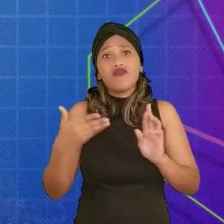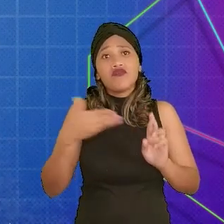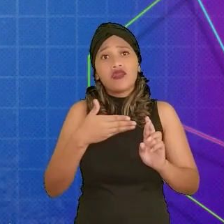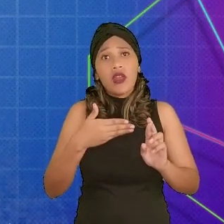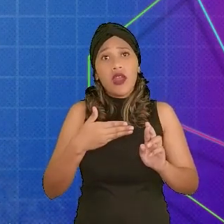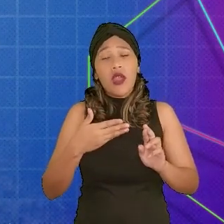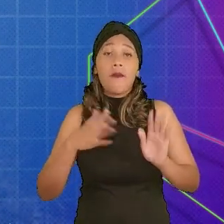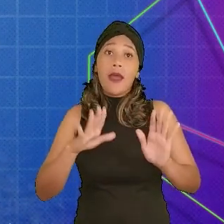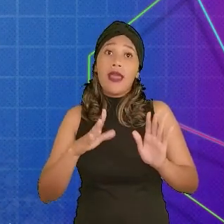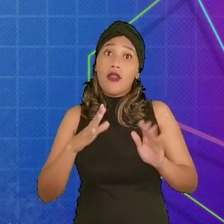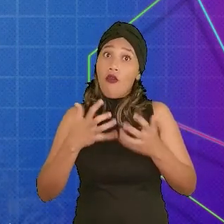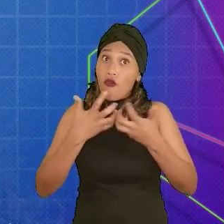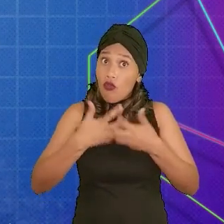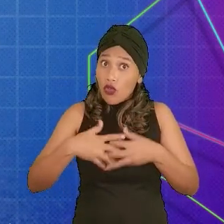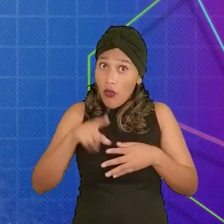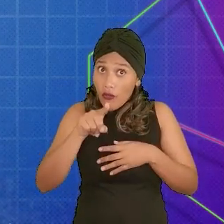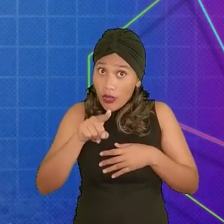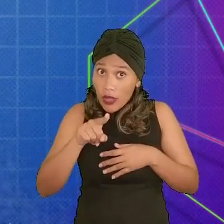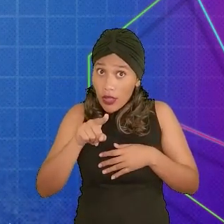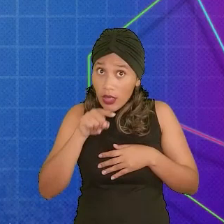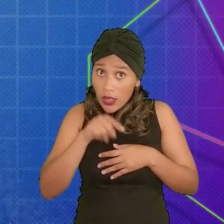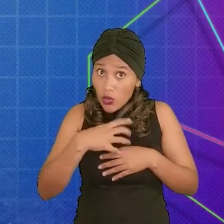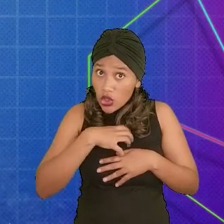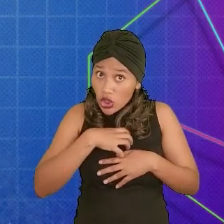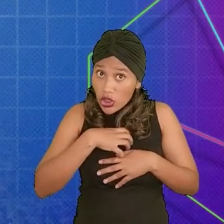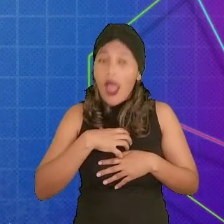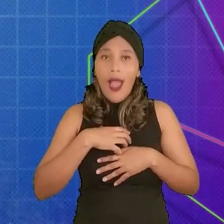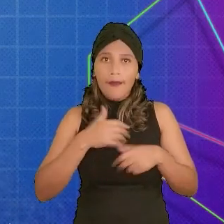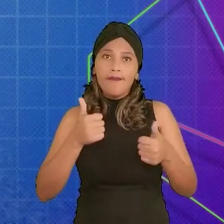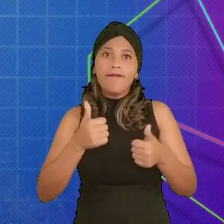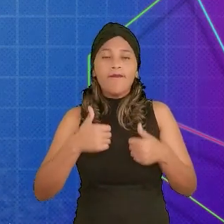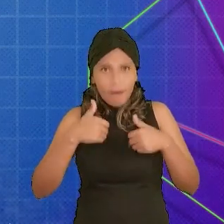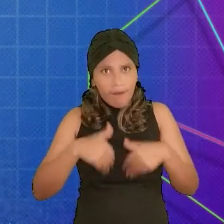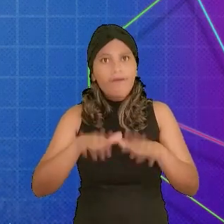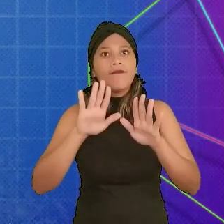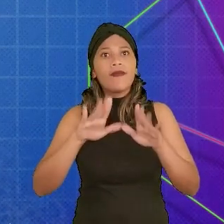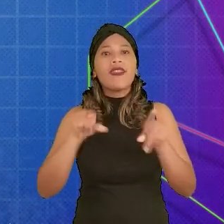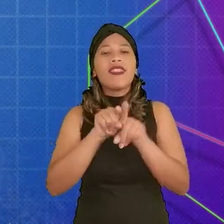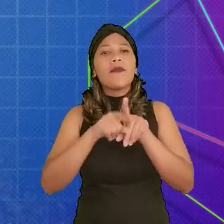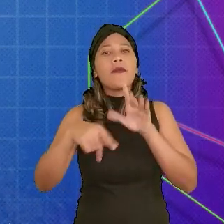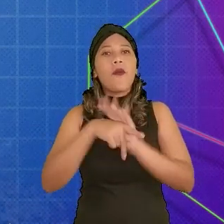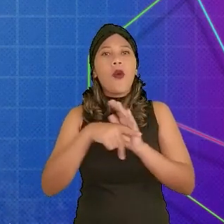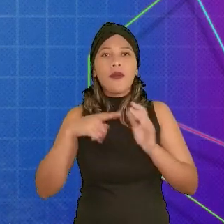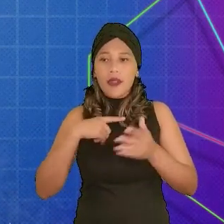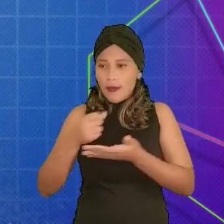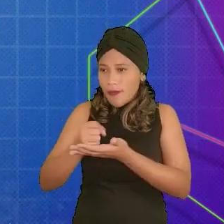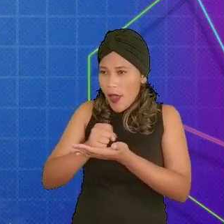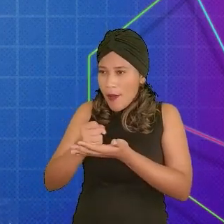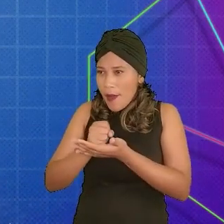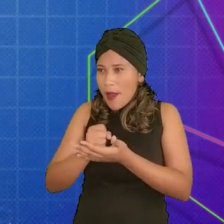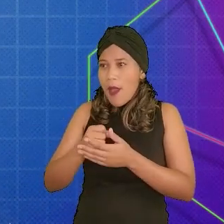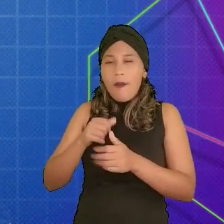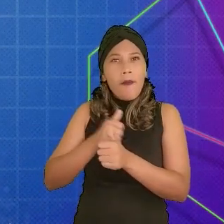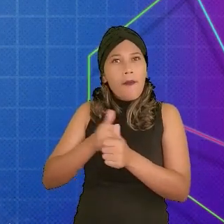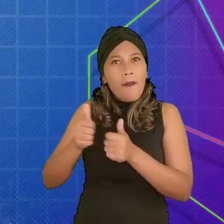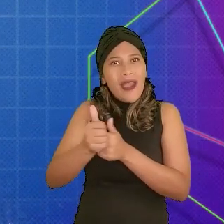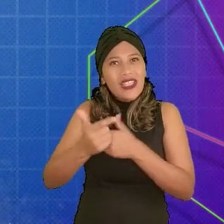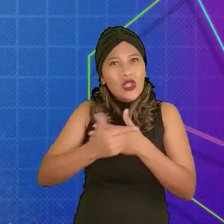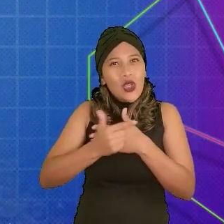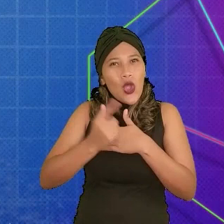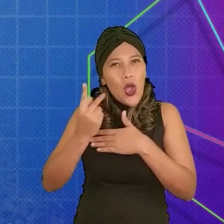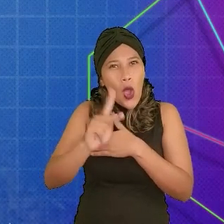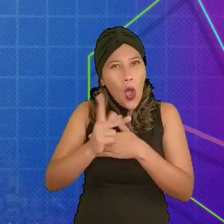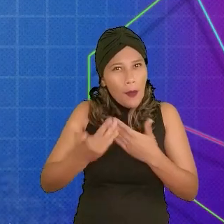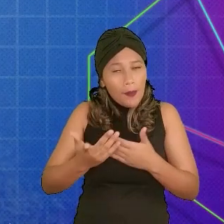que faça da forma que mais funciona para você. O documento deve ter foco na jogabilidade, detalhando tudo com que o personagem irá